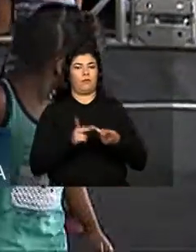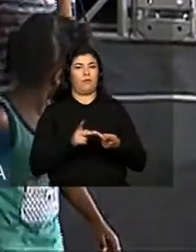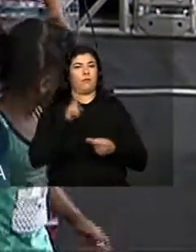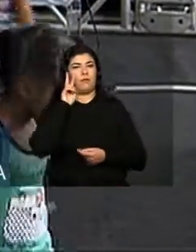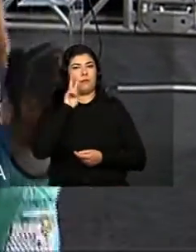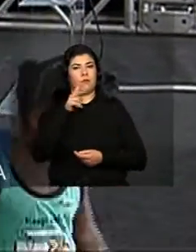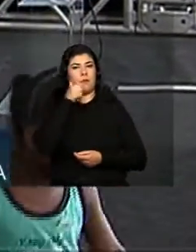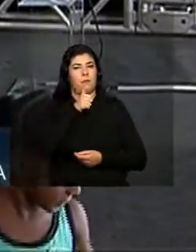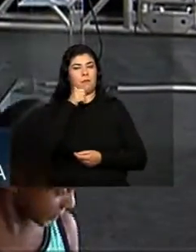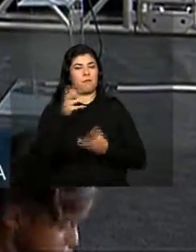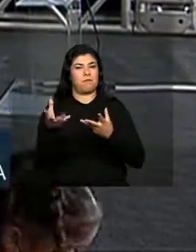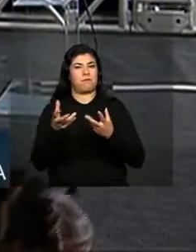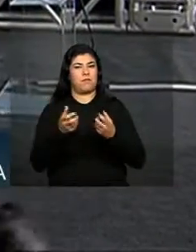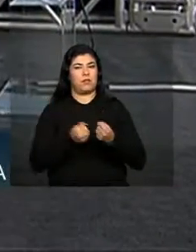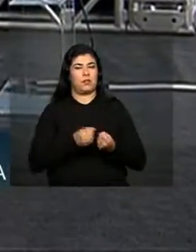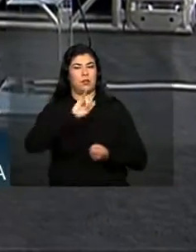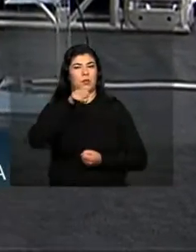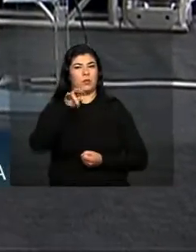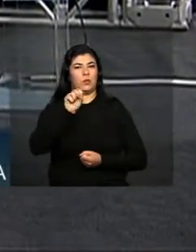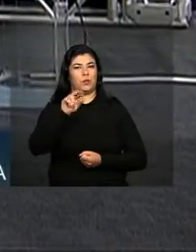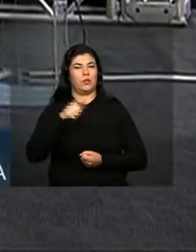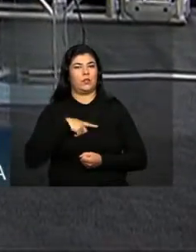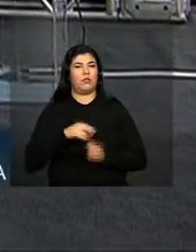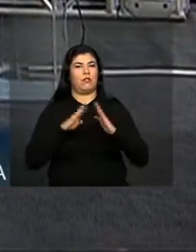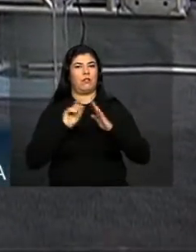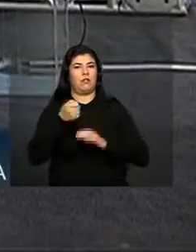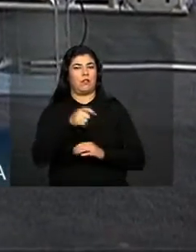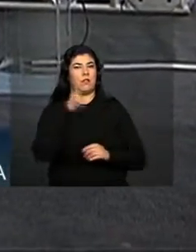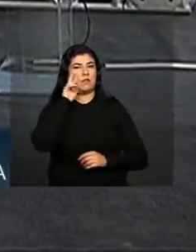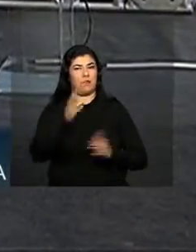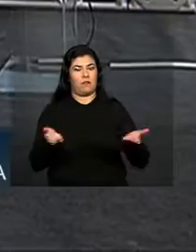da presidenta da República, Dilma Rousseff.